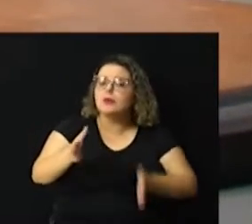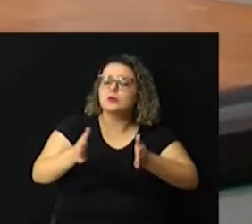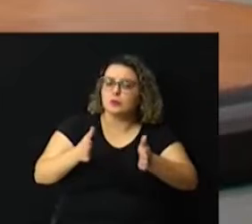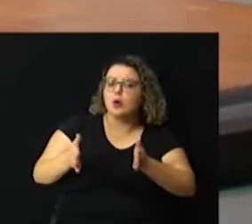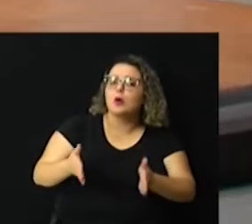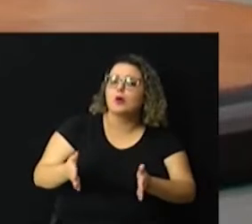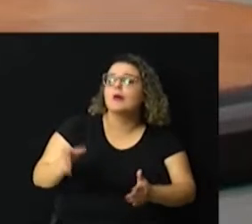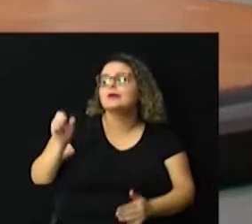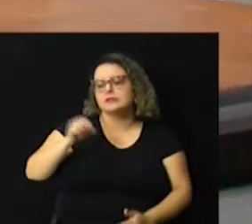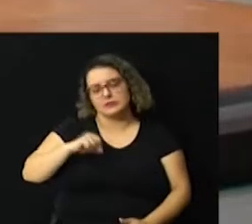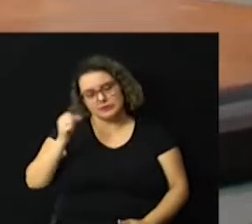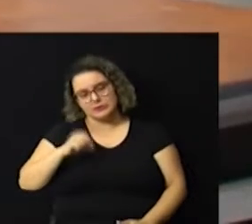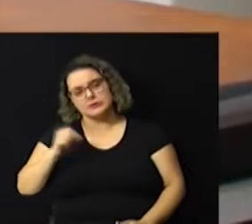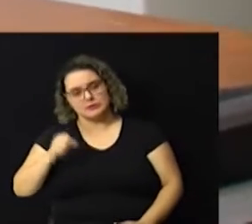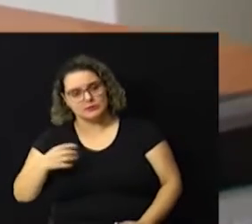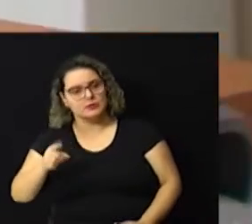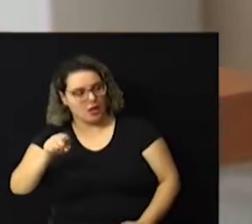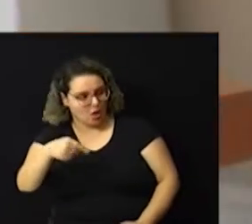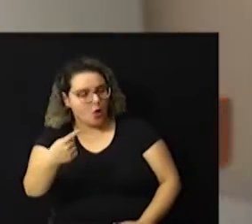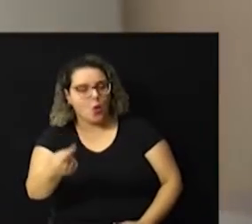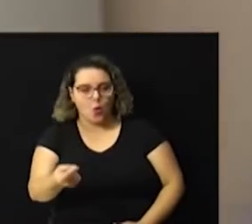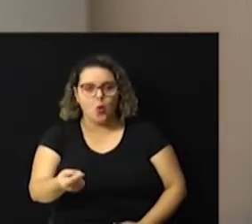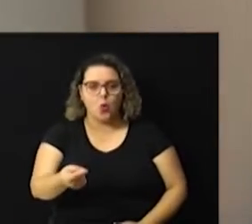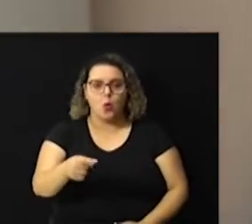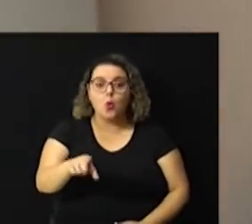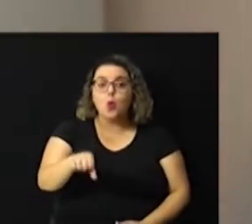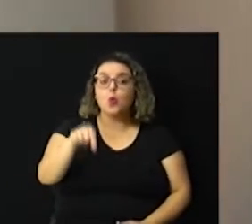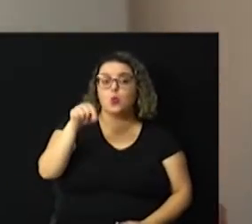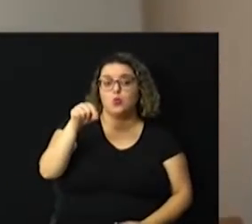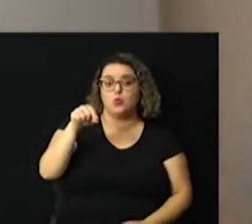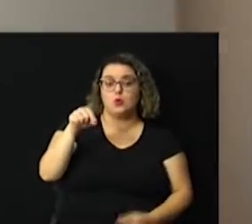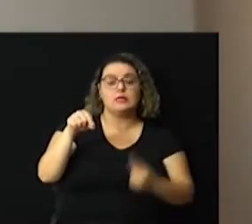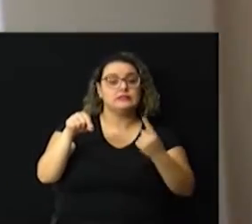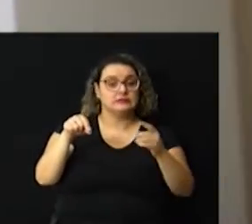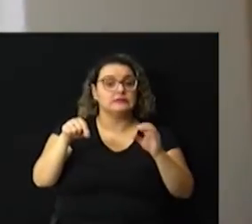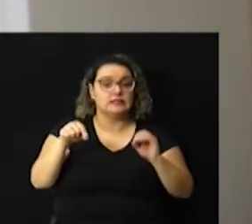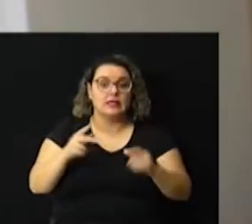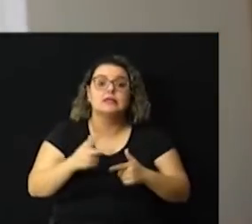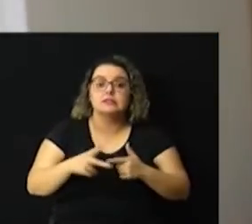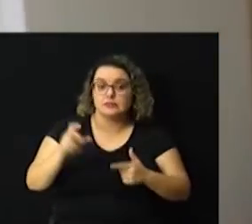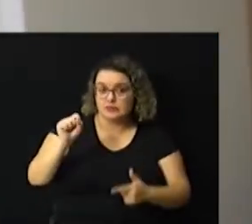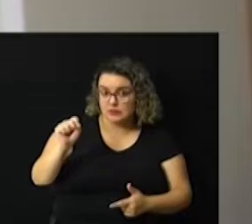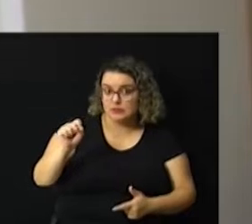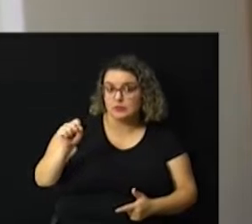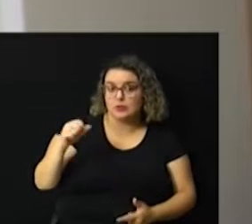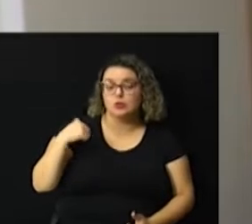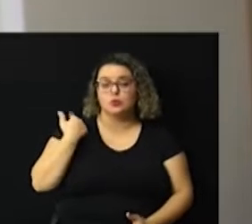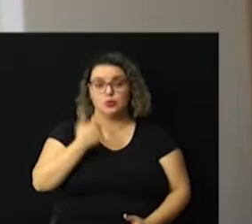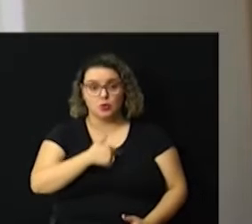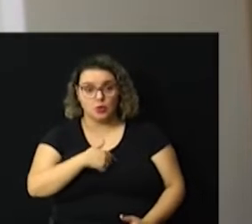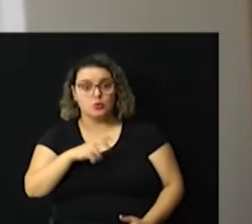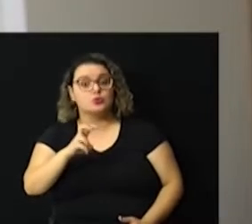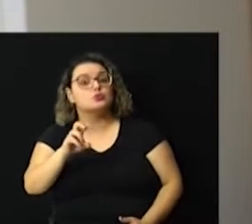fase, é isso? Sim, a próxima etapa é a seleção de 10 vencedores, nós estamos entre